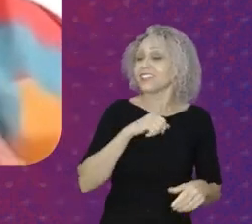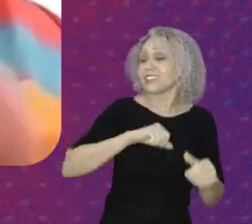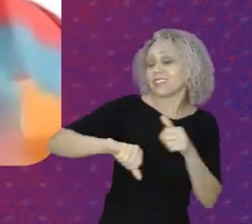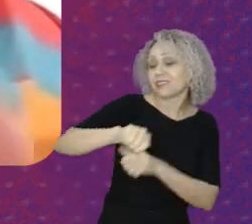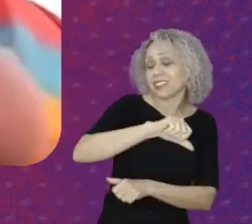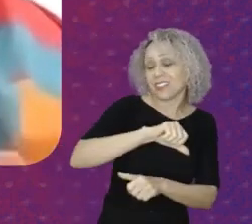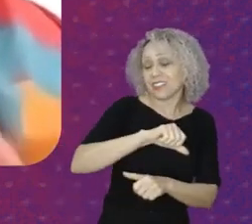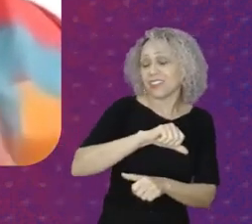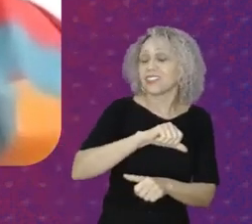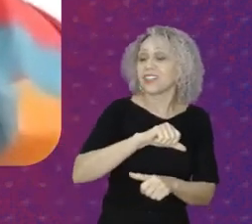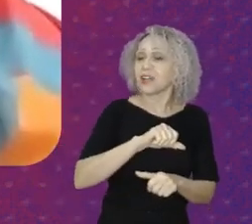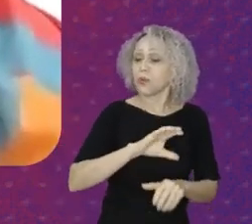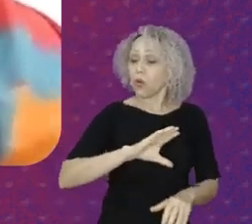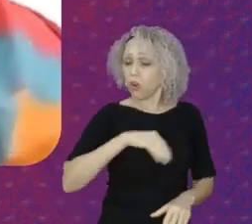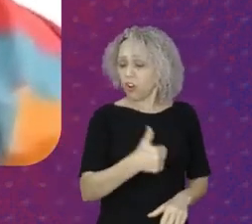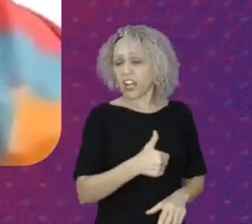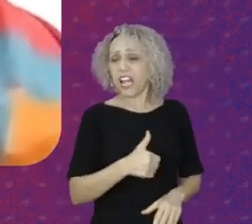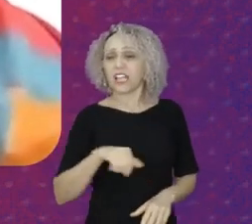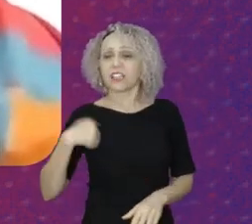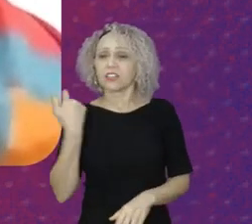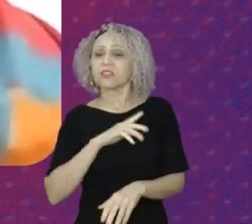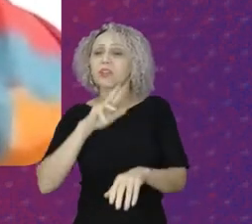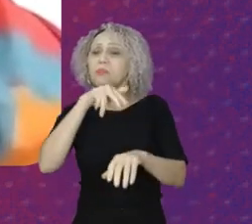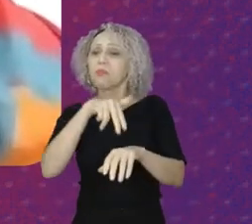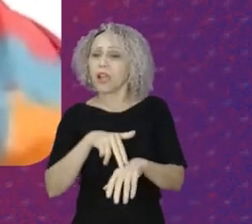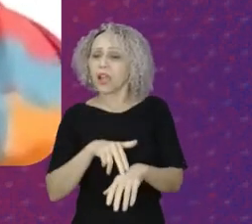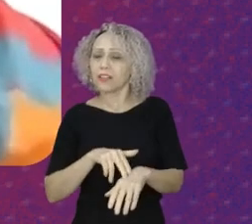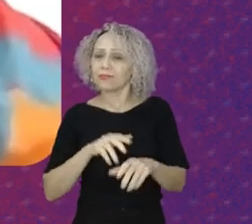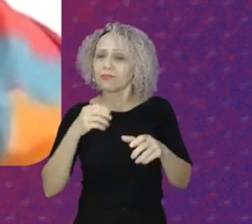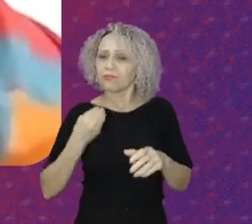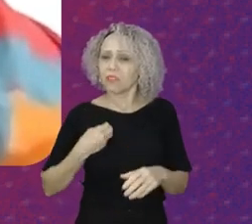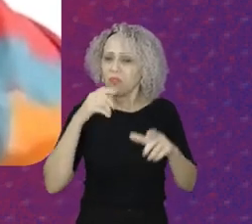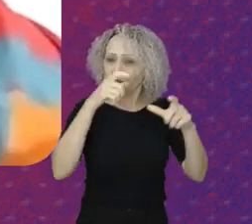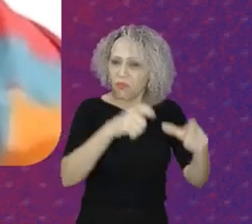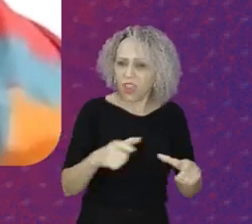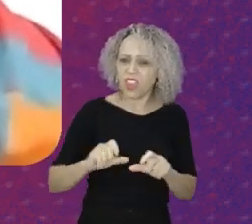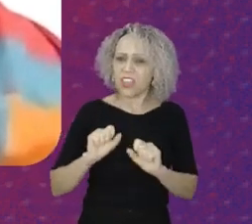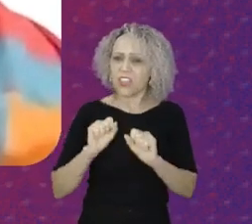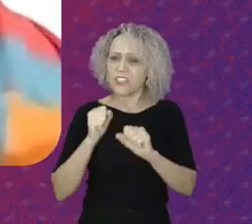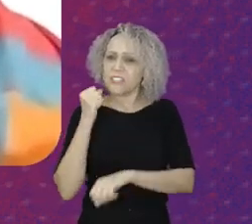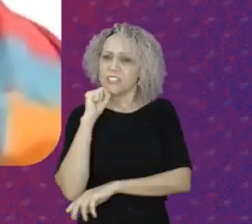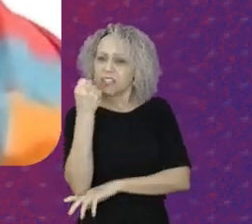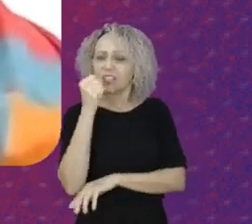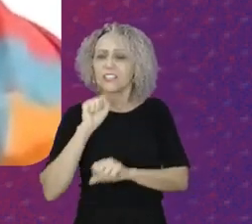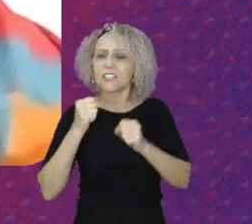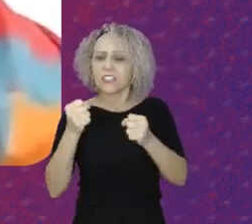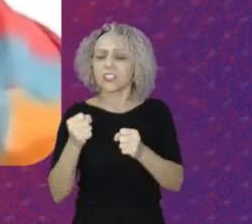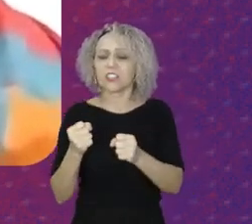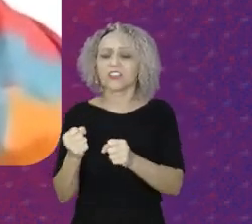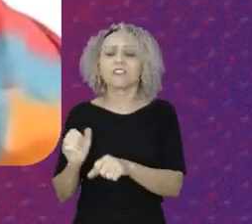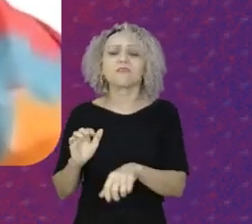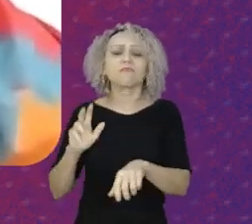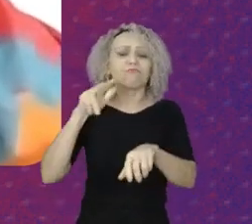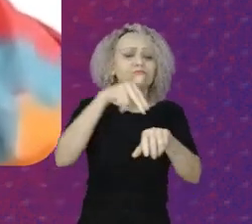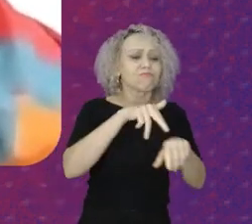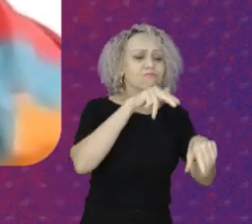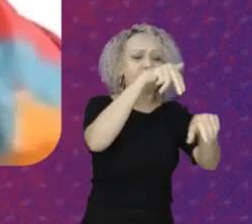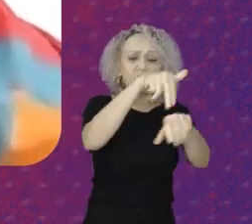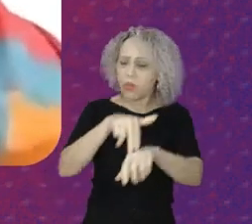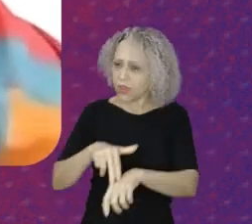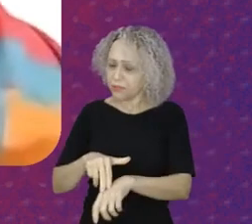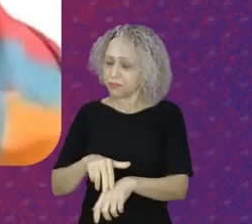para ocupar, resistir e transformar. Vamos embora, contem comigo. Saibam que nós temos uma mulher preta, deputada